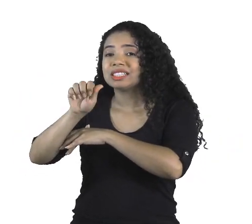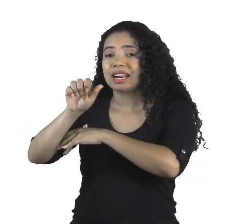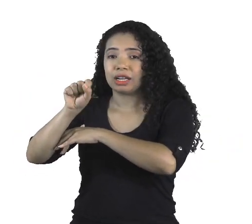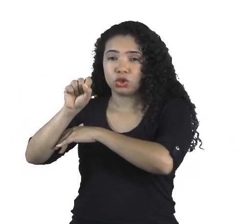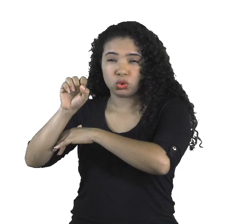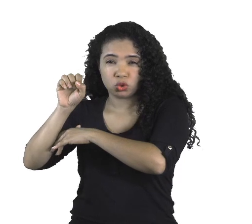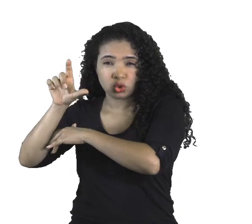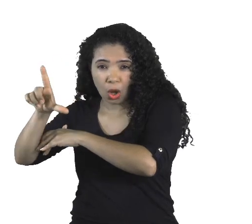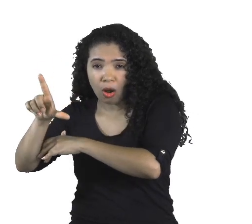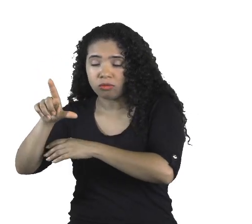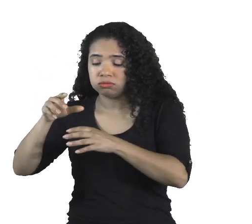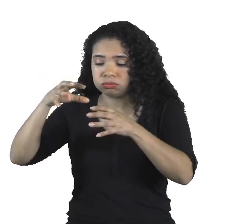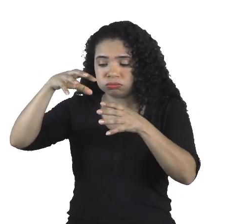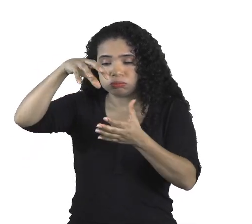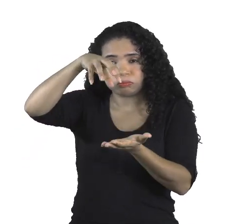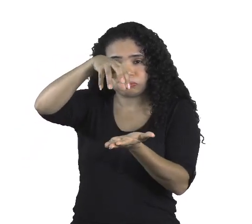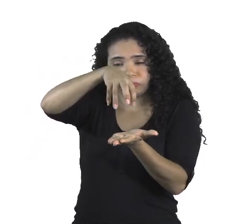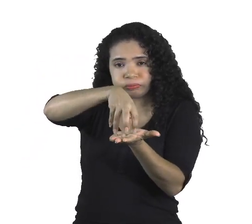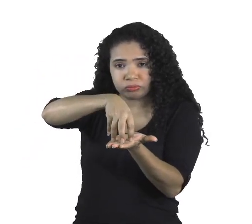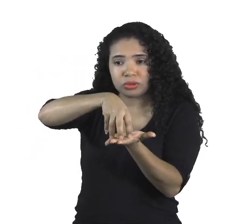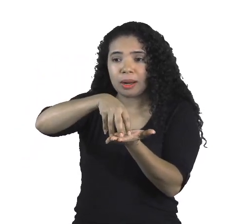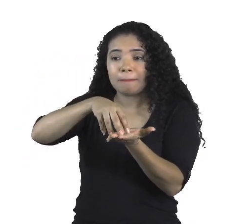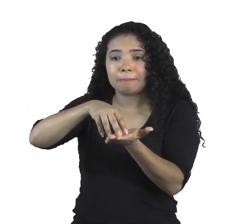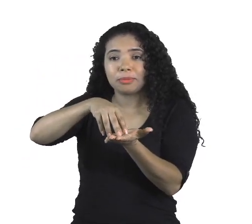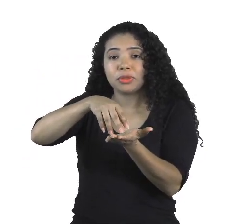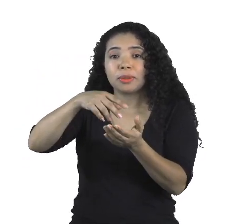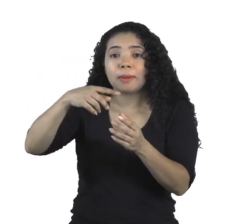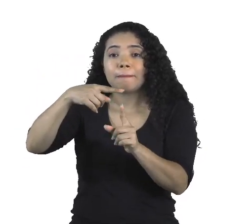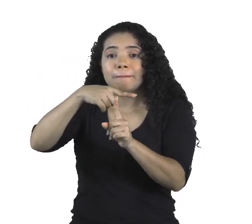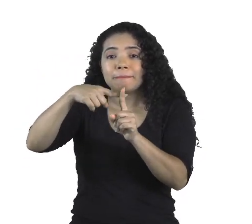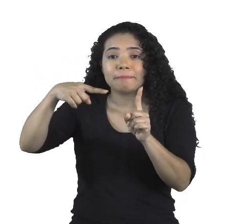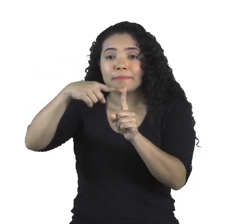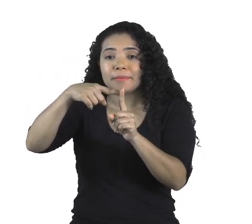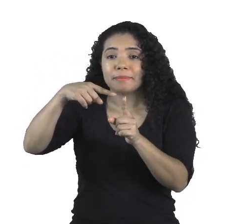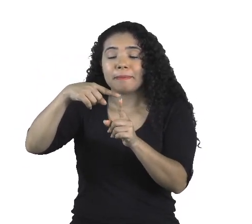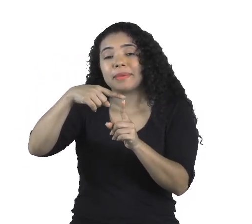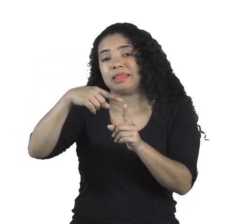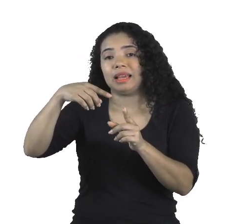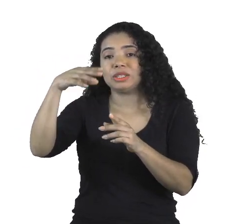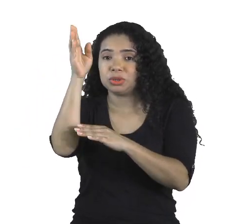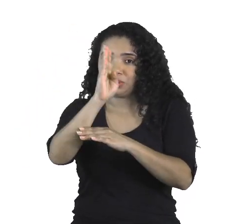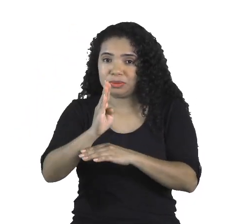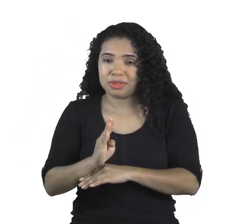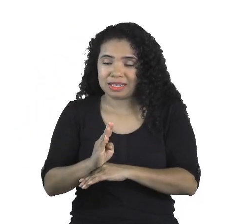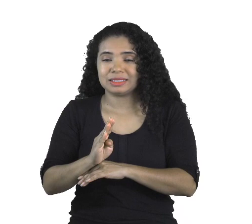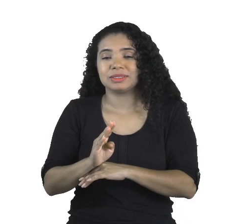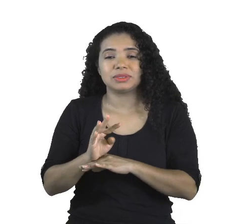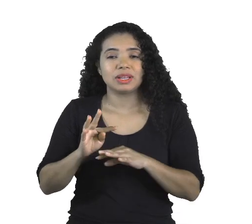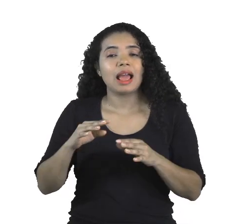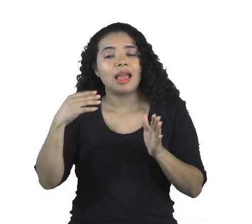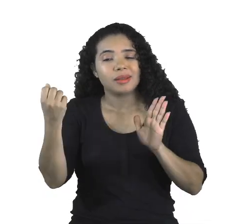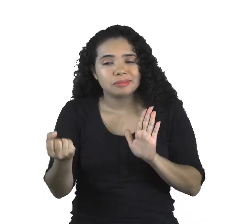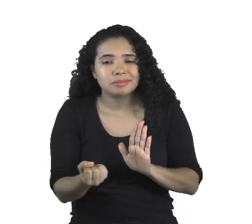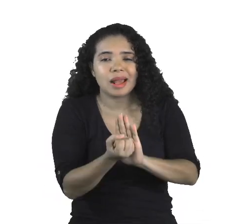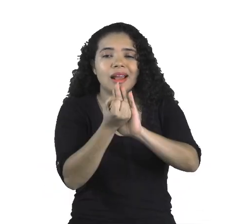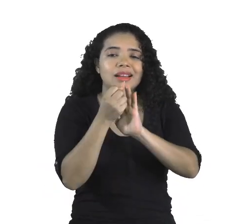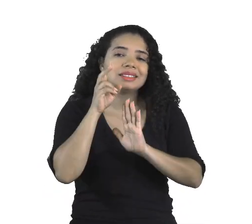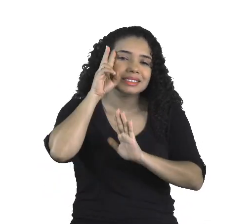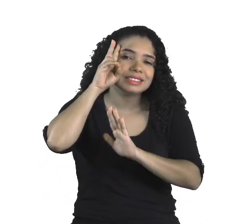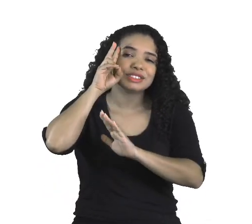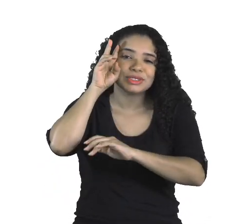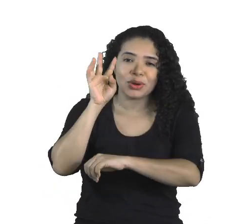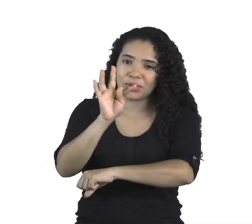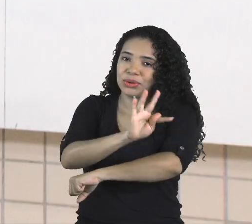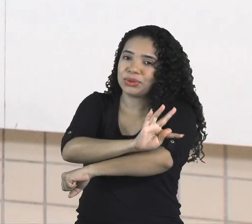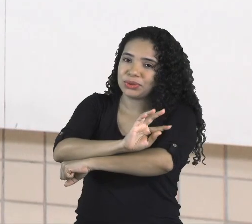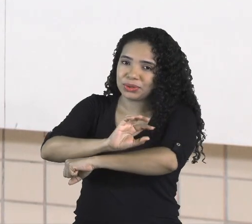está bem centralizado, é o meio do Brasil. Essa aí te mostra tudo isso aí. Isso aí são marcos na história do